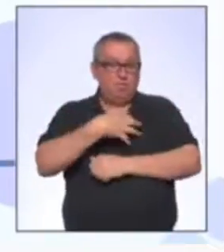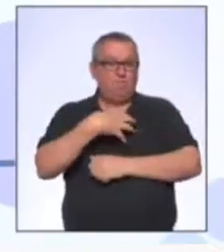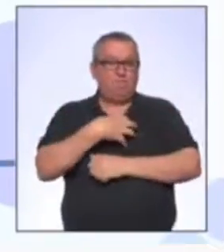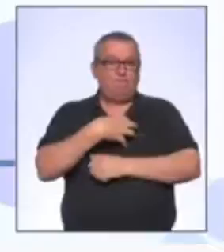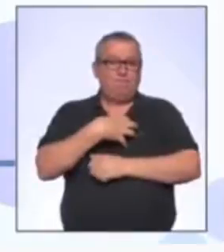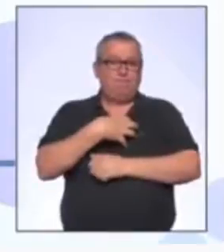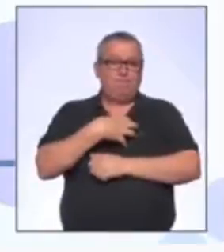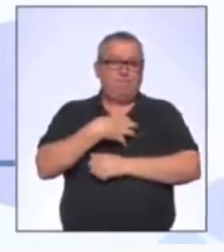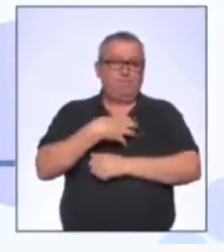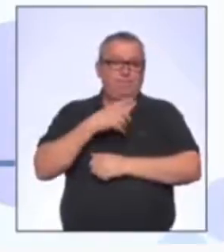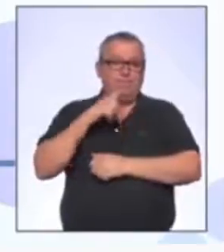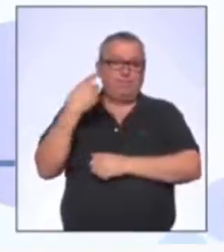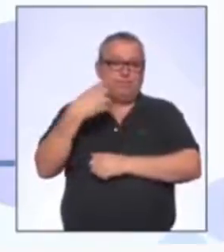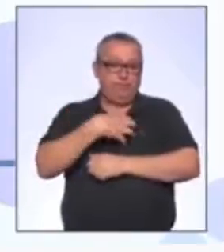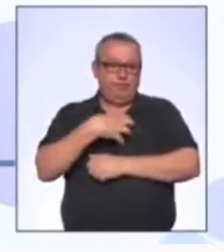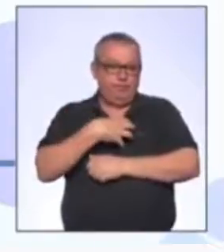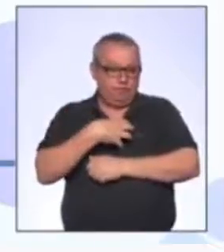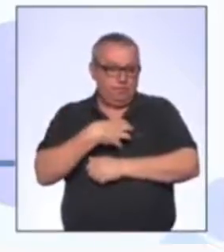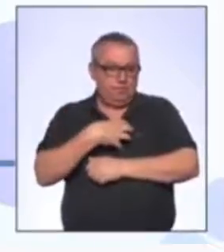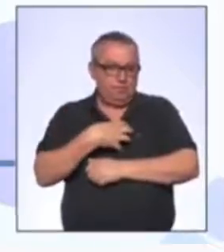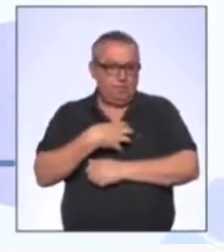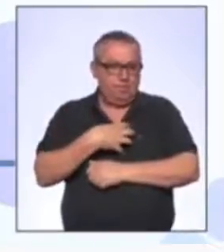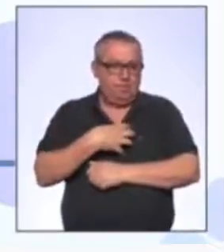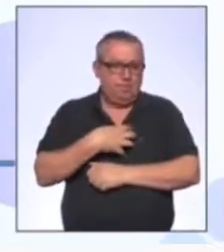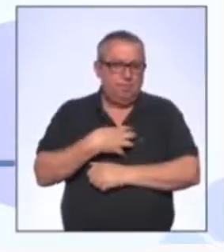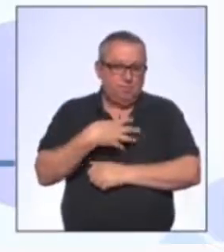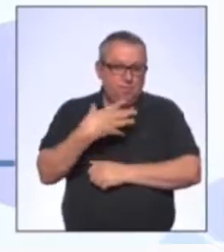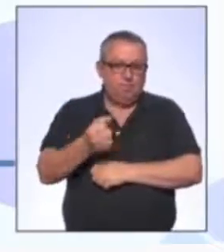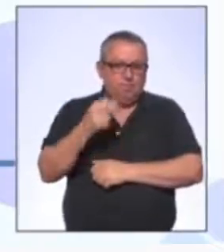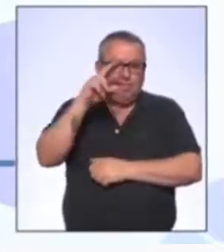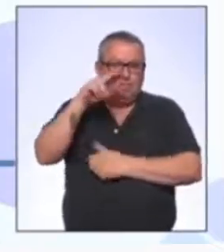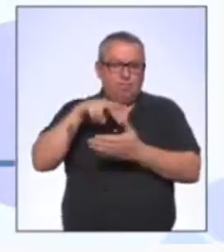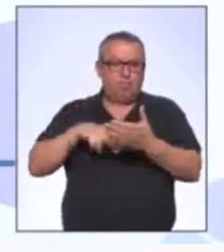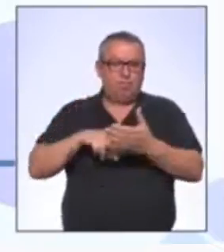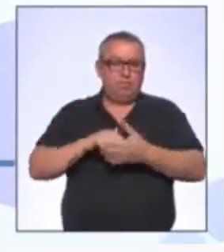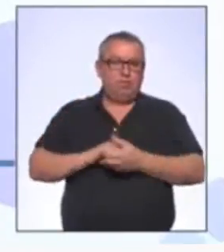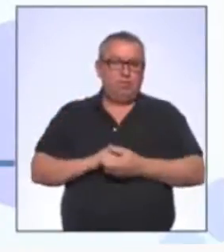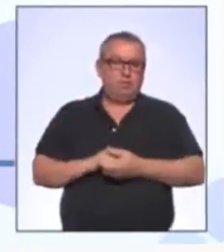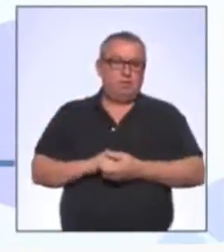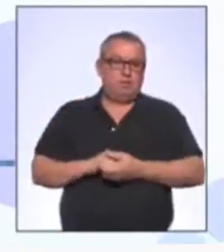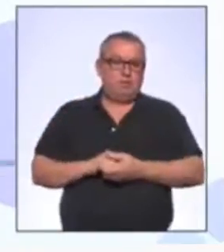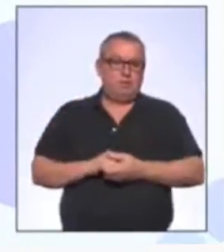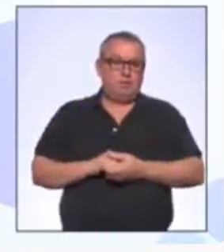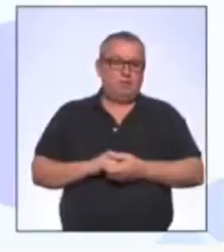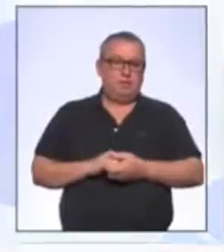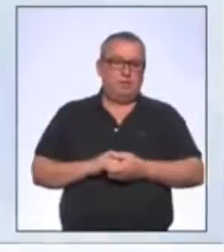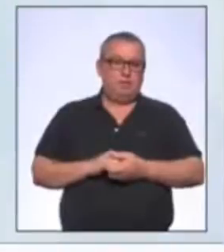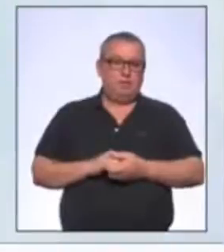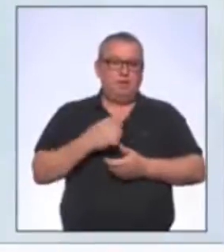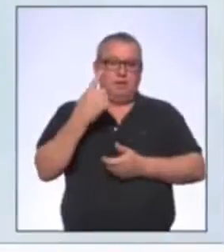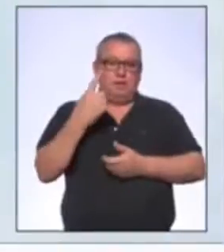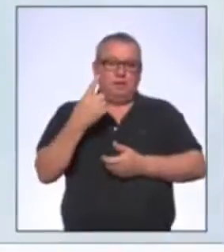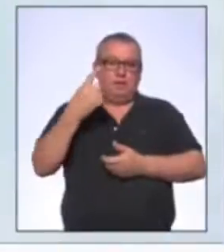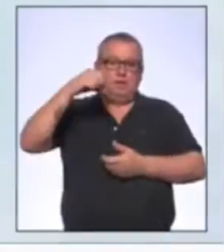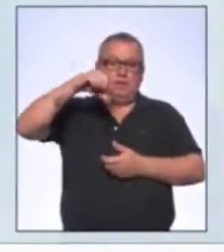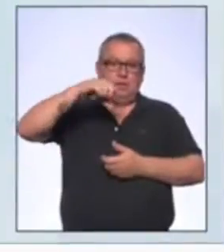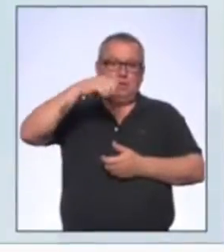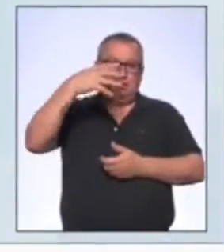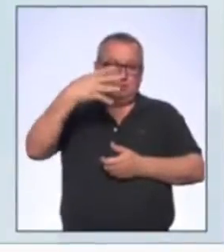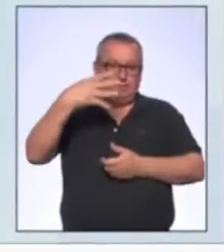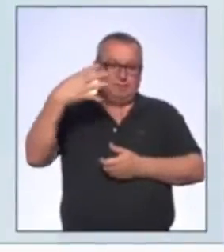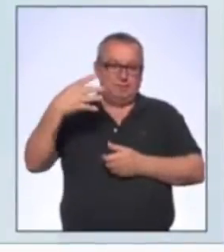tá sua nova situação então vamos continuar a leitura e em 1944